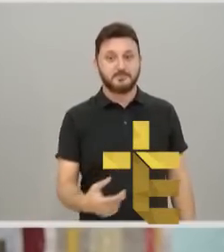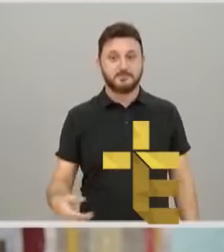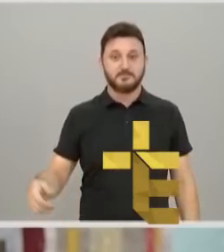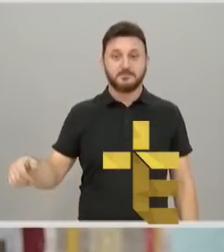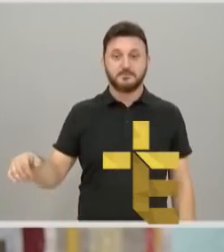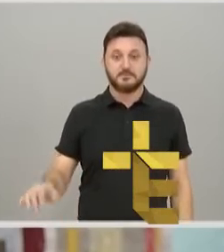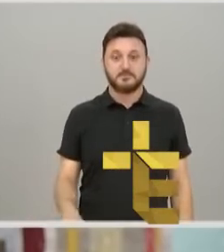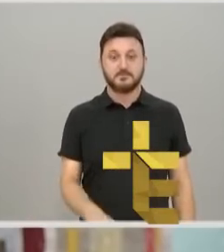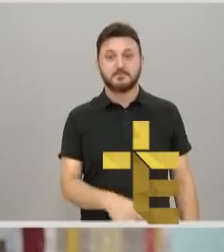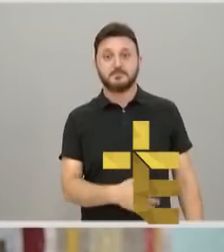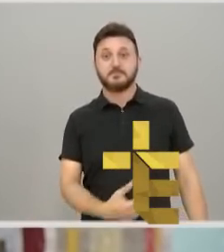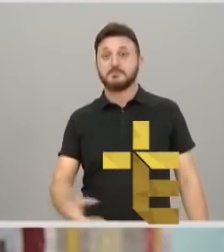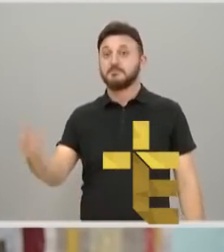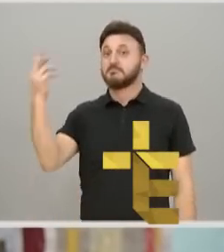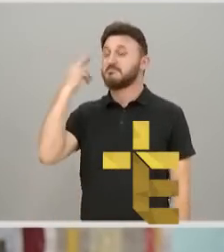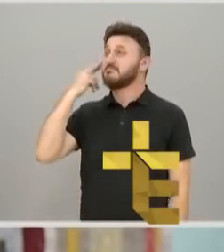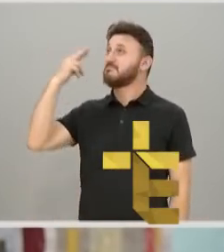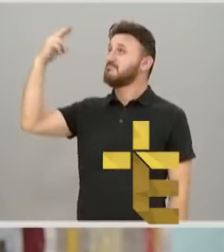Criai em mim um